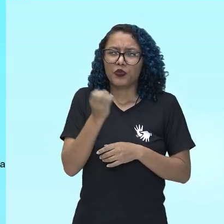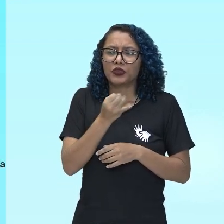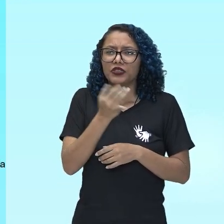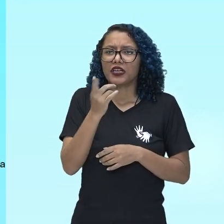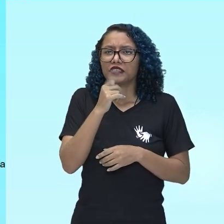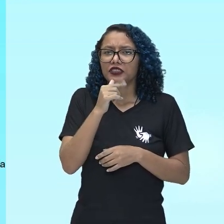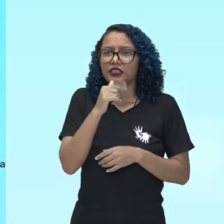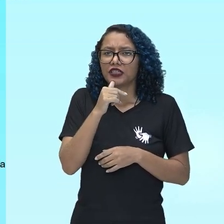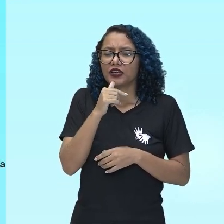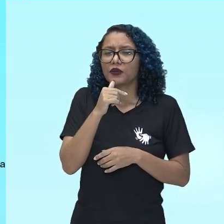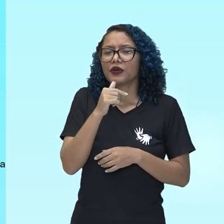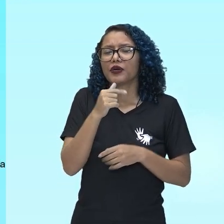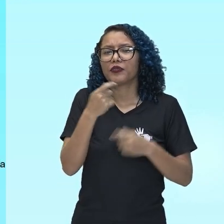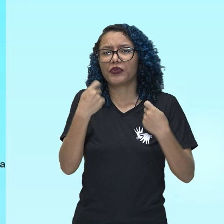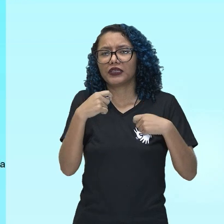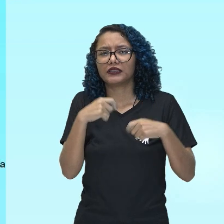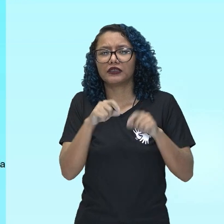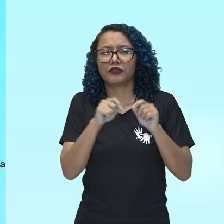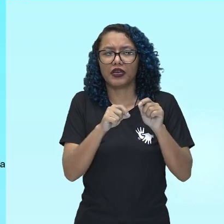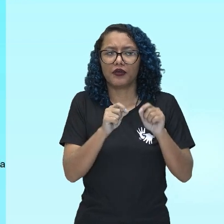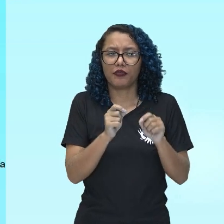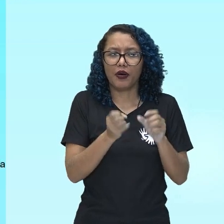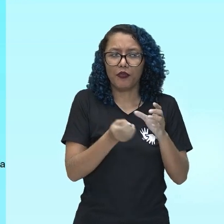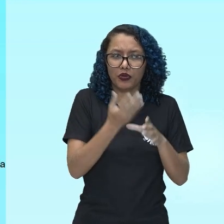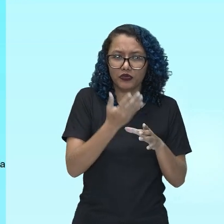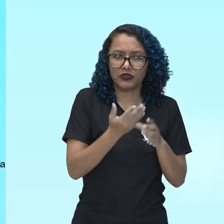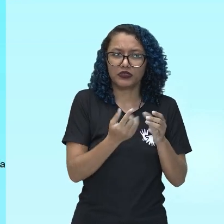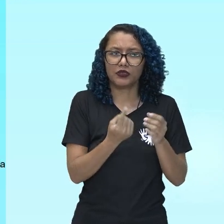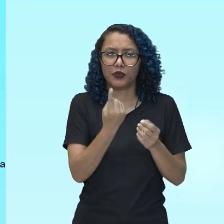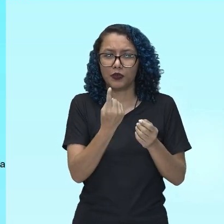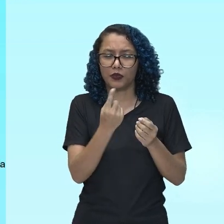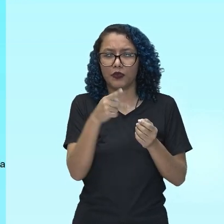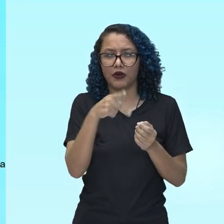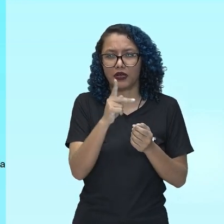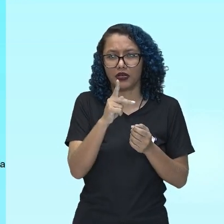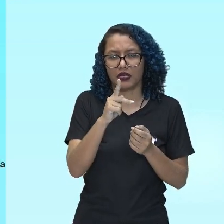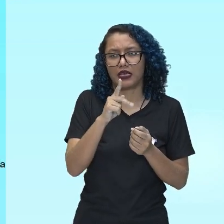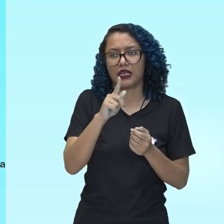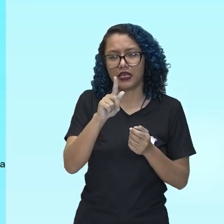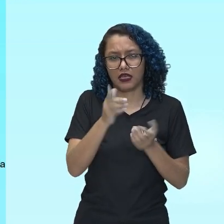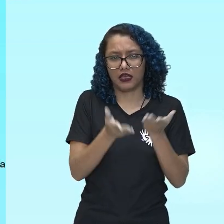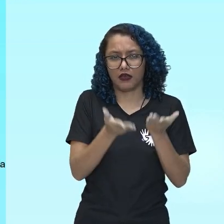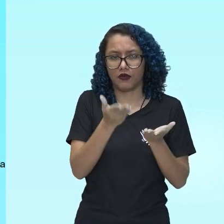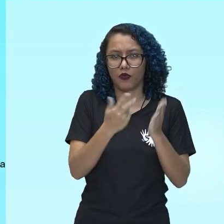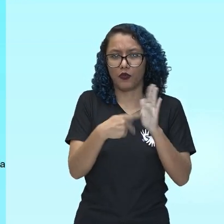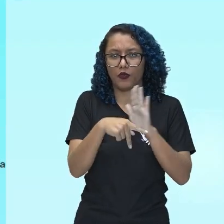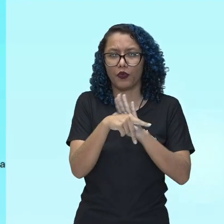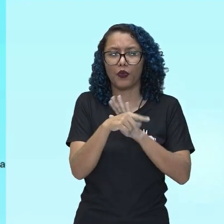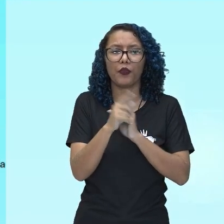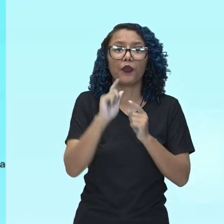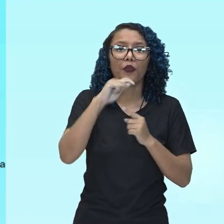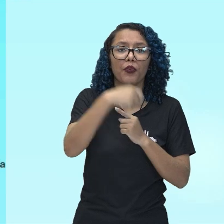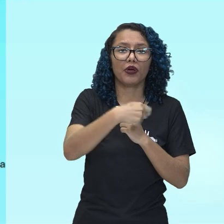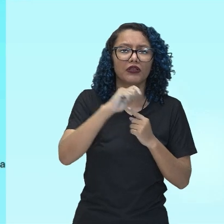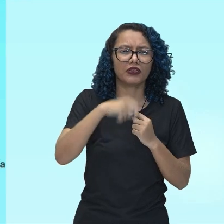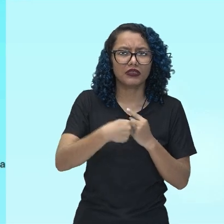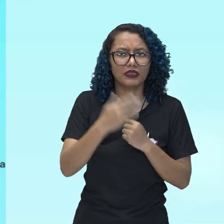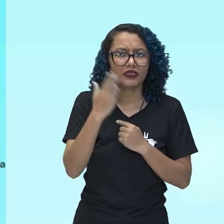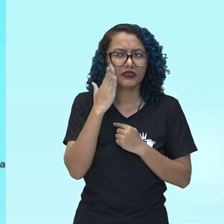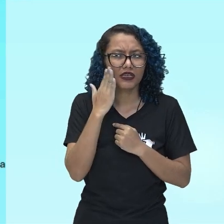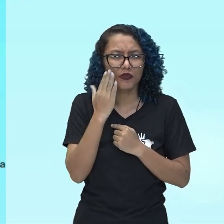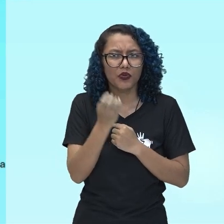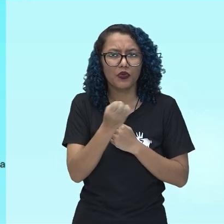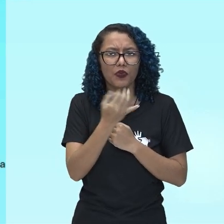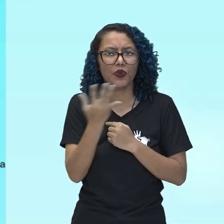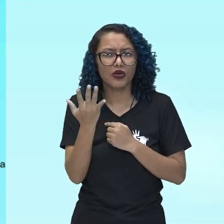produzir 1 quilo de banana? Olha só como esse infográfico nos traz, facilita a